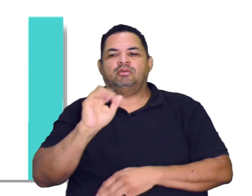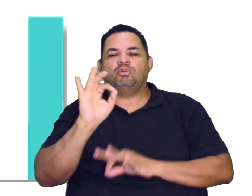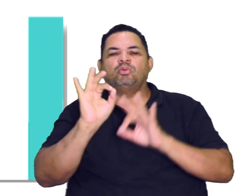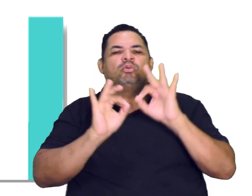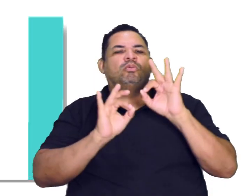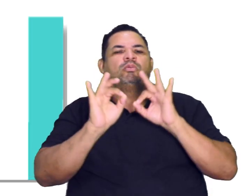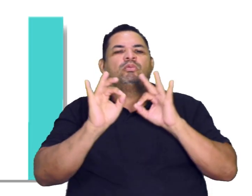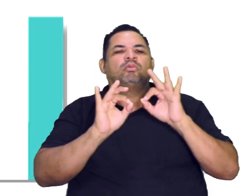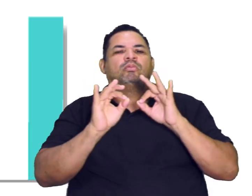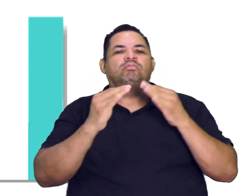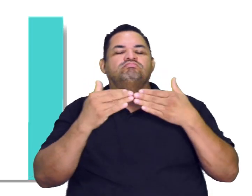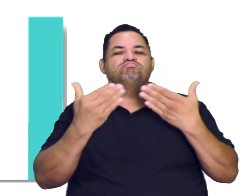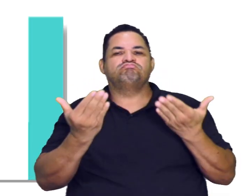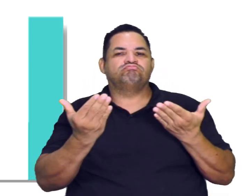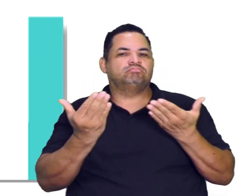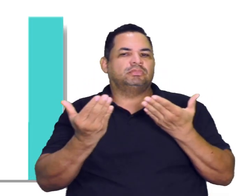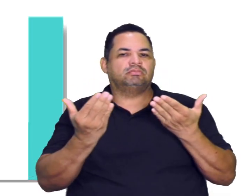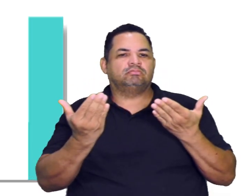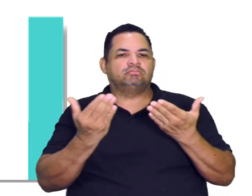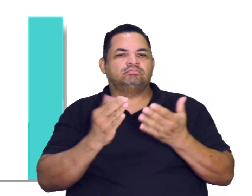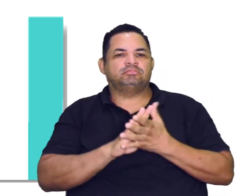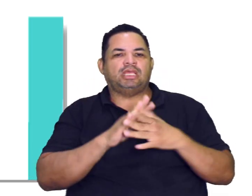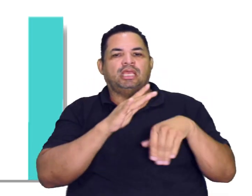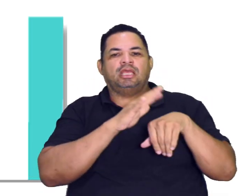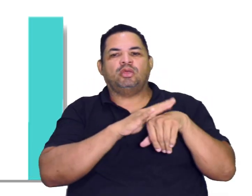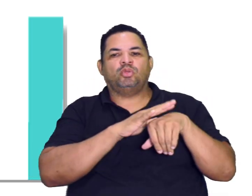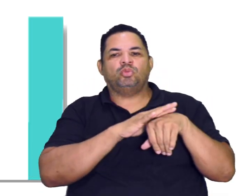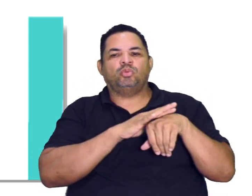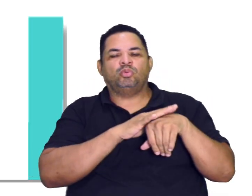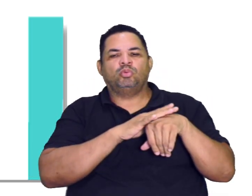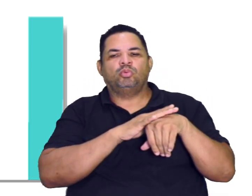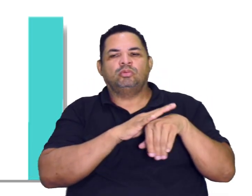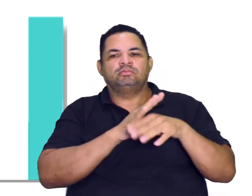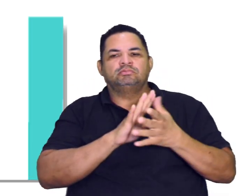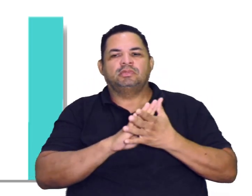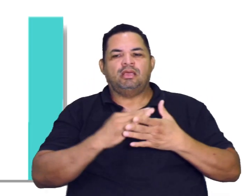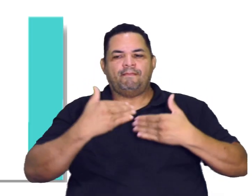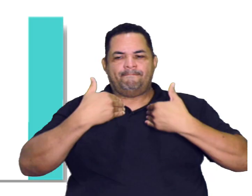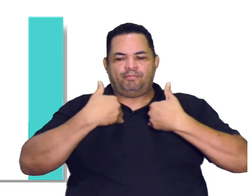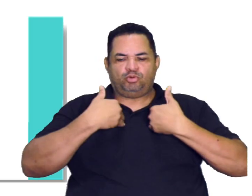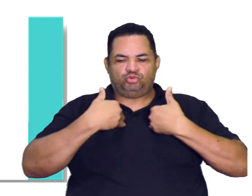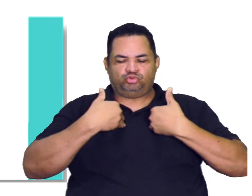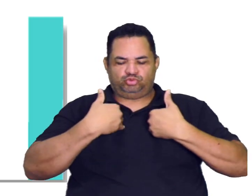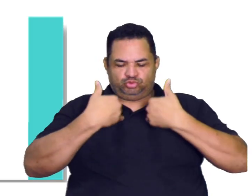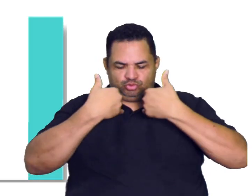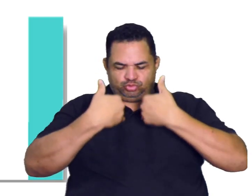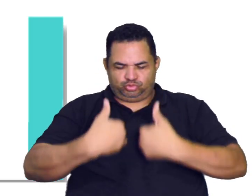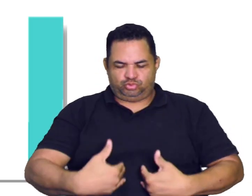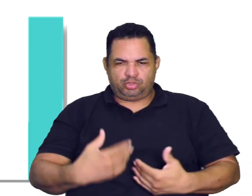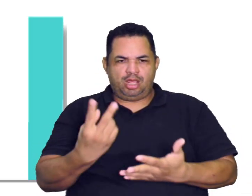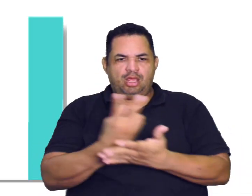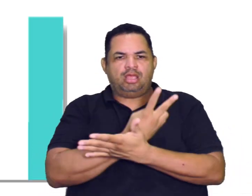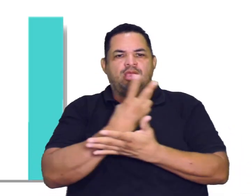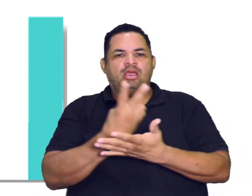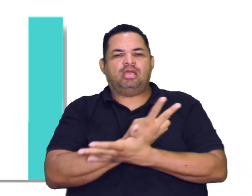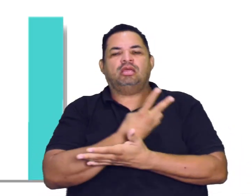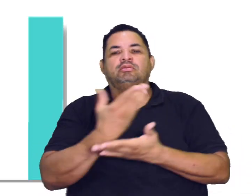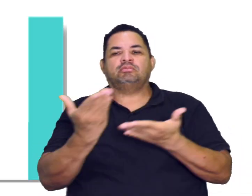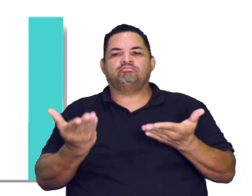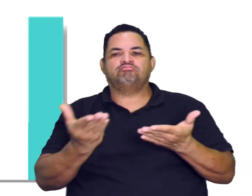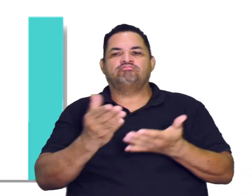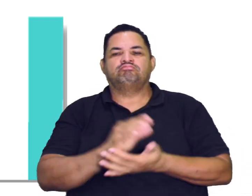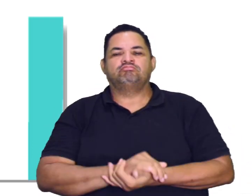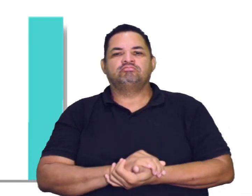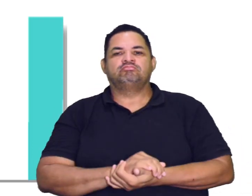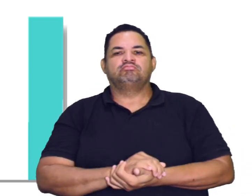vertebral? Também trago aqui doenças associadas à má postura. Então a gente vai falar aí